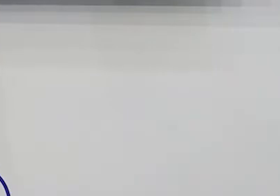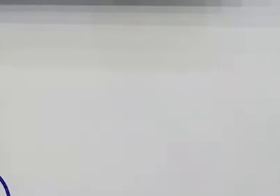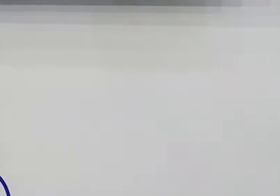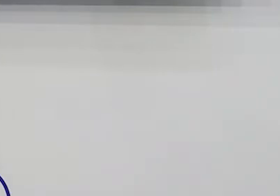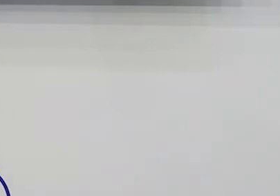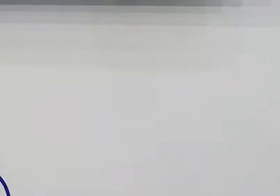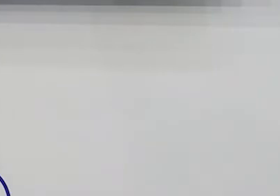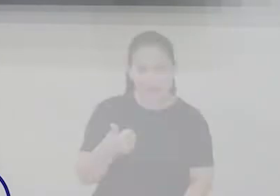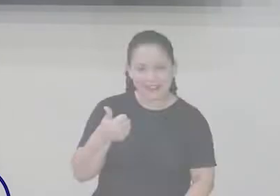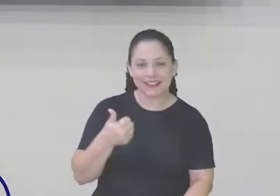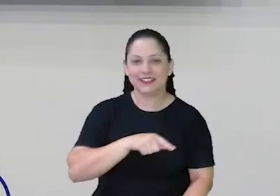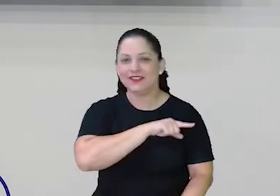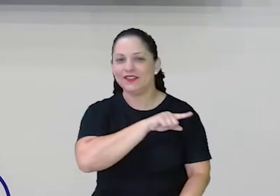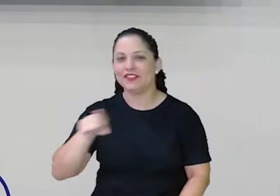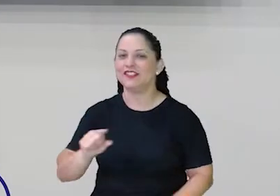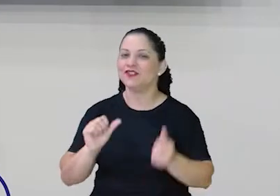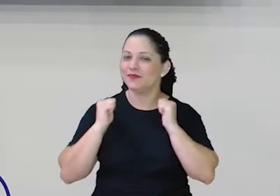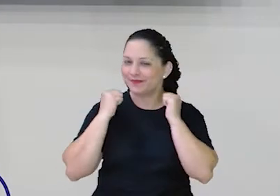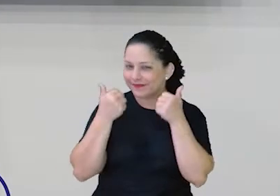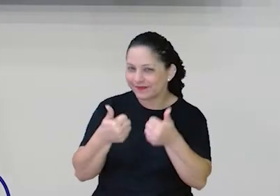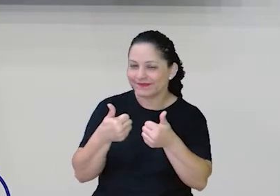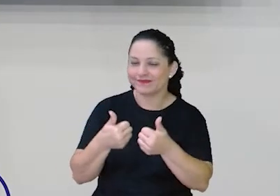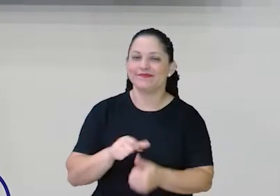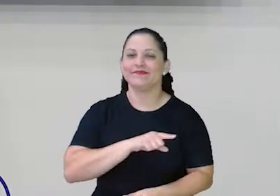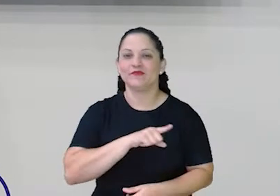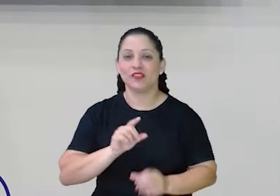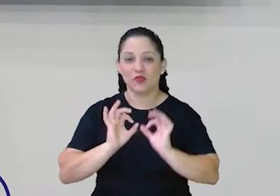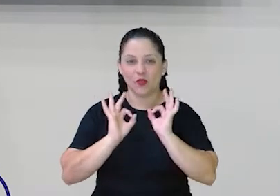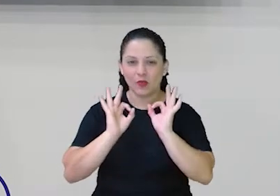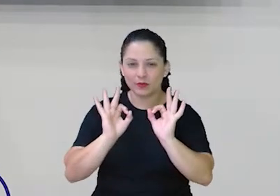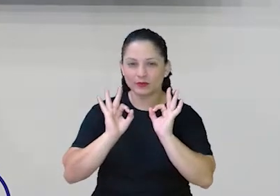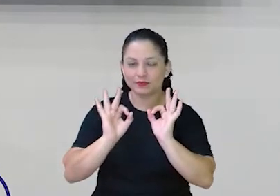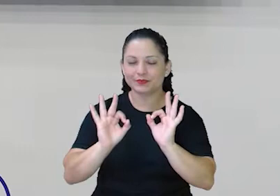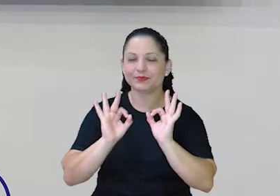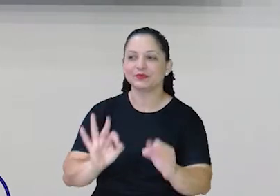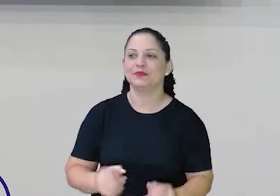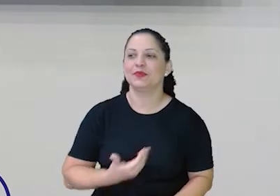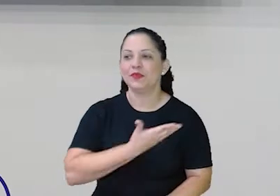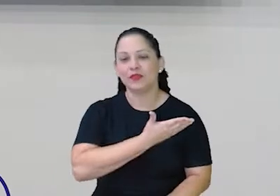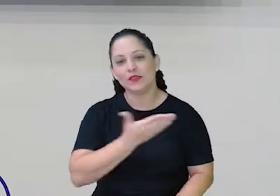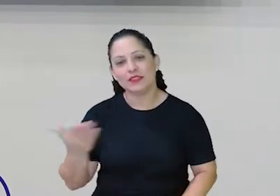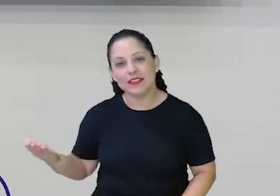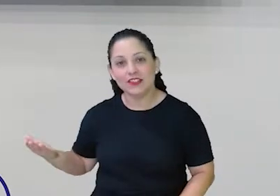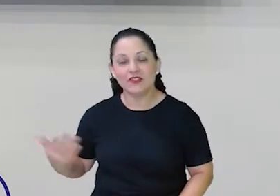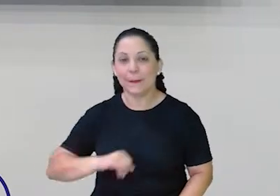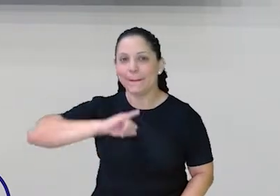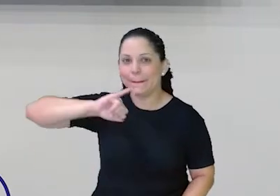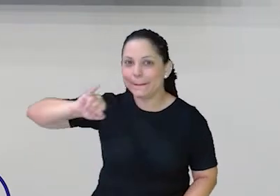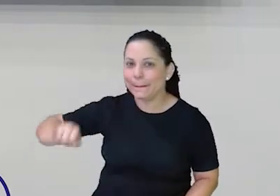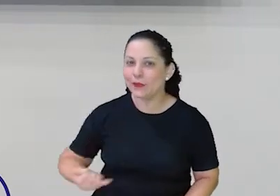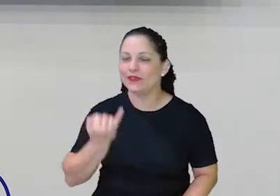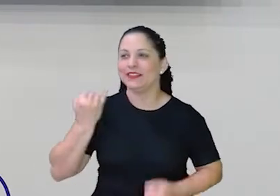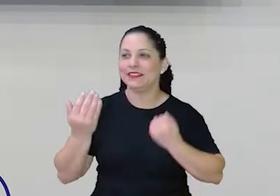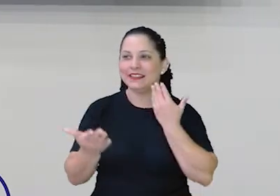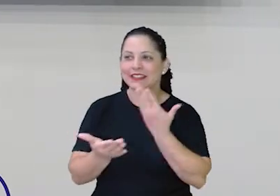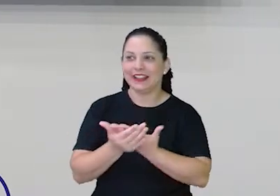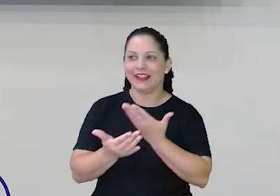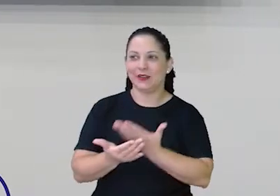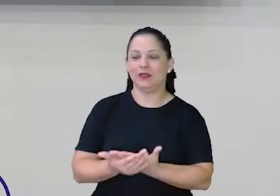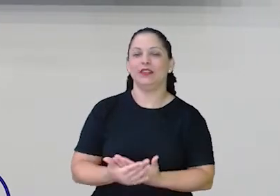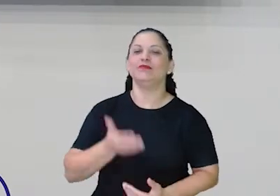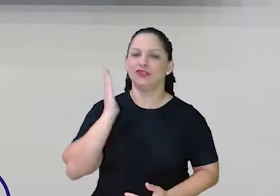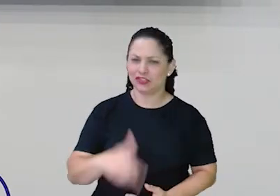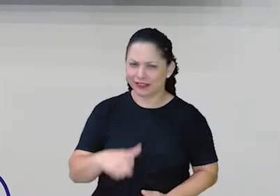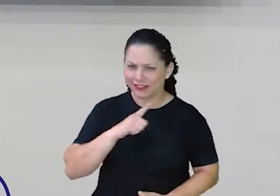tudo bem com vocês? Como é que estão aí? Eu espero que estejam bem, eu espero que estejam aproveitando a aula, porque já tiveram aula hoje,